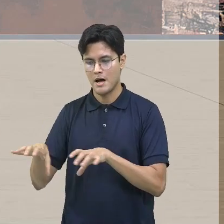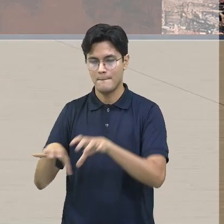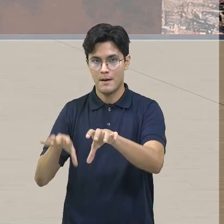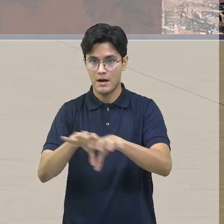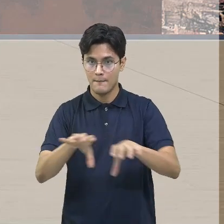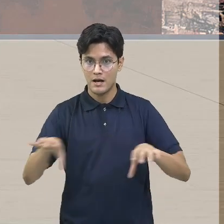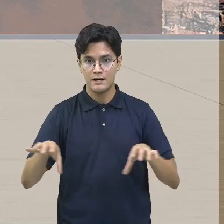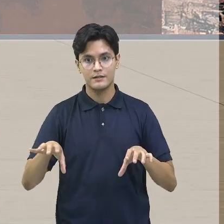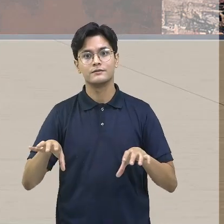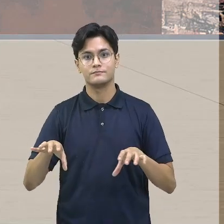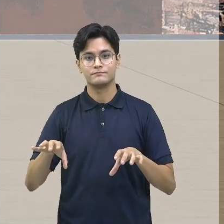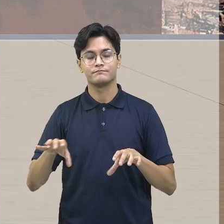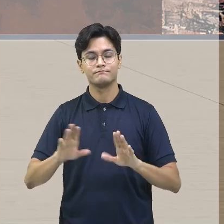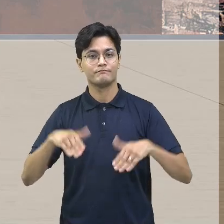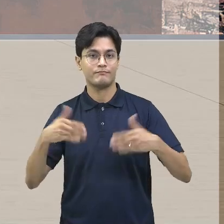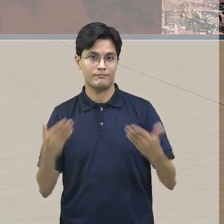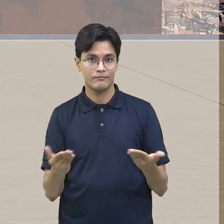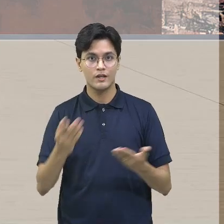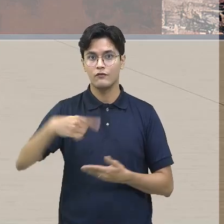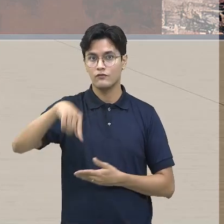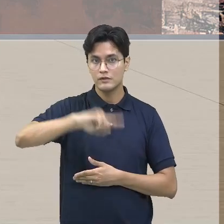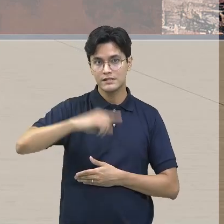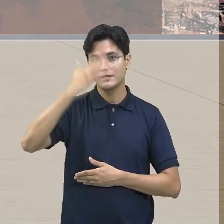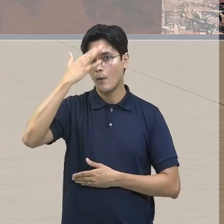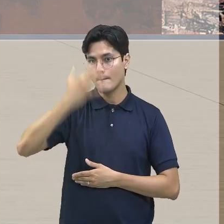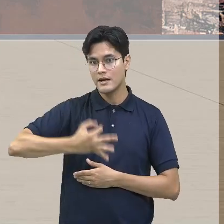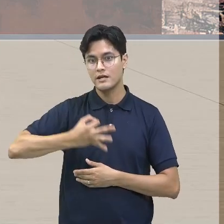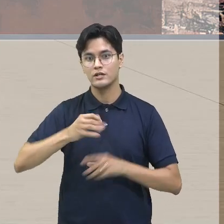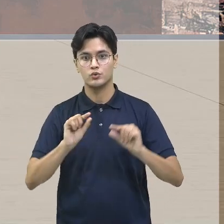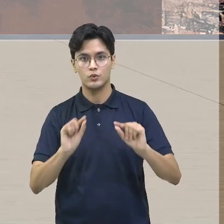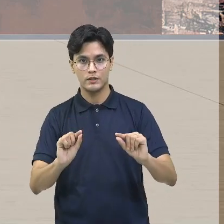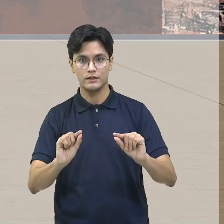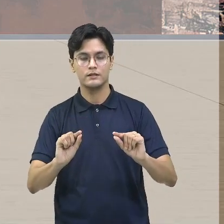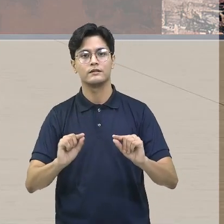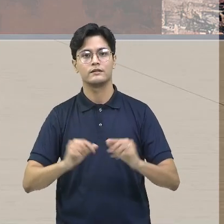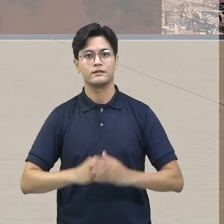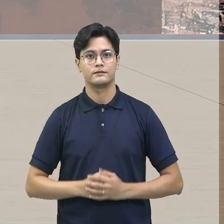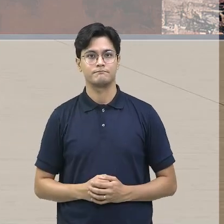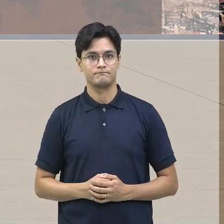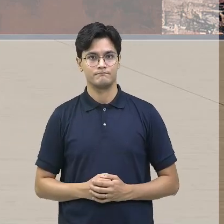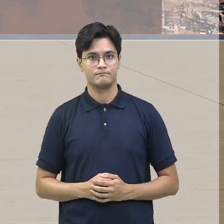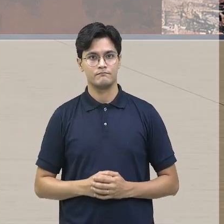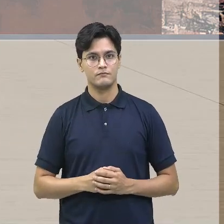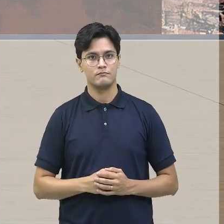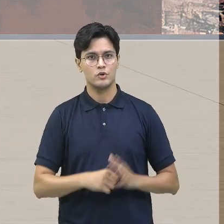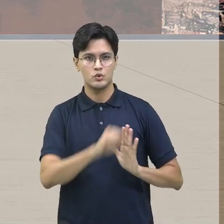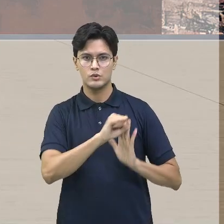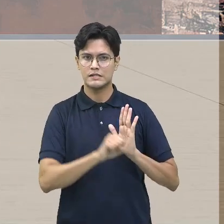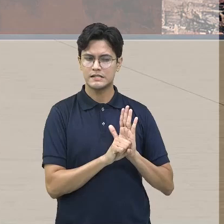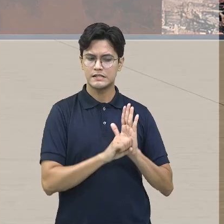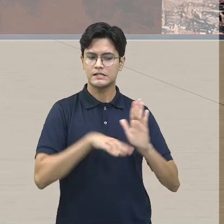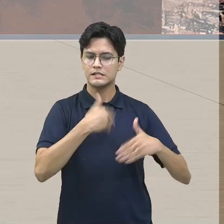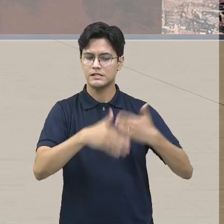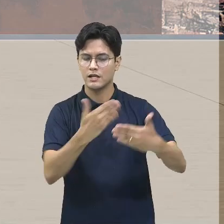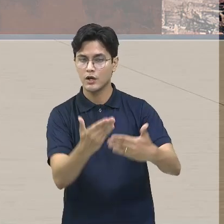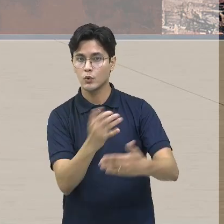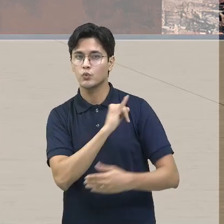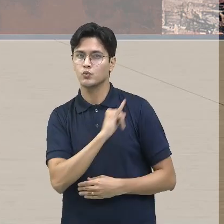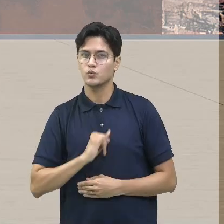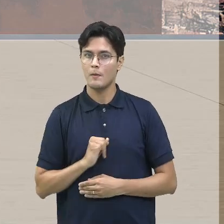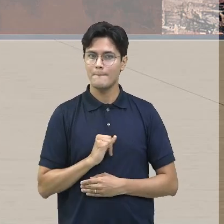compreende que o Império Romano, por séculos, ele